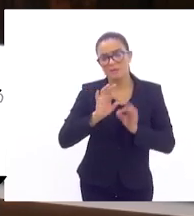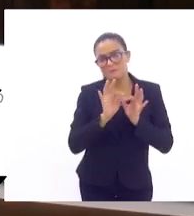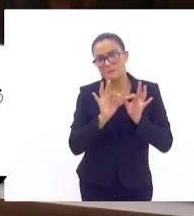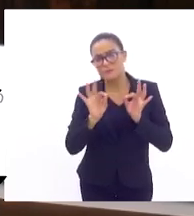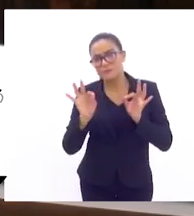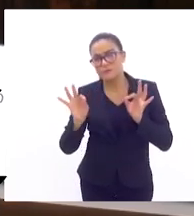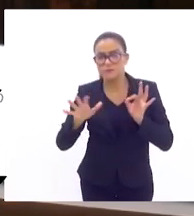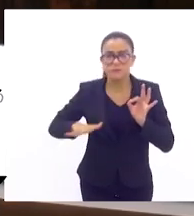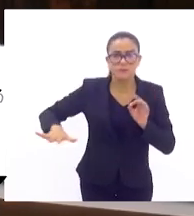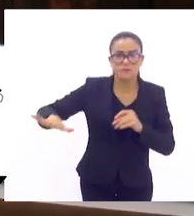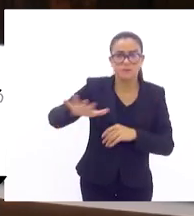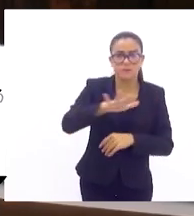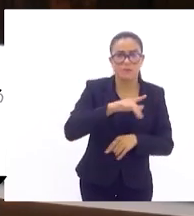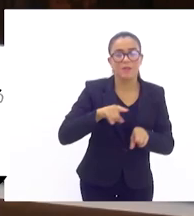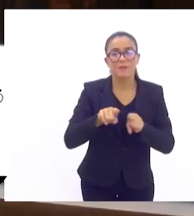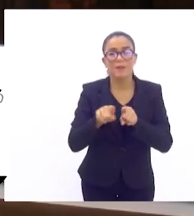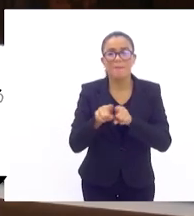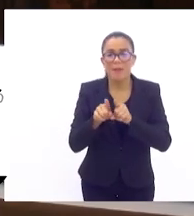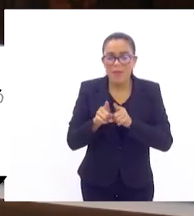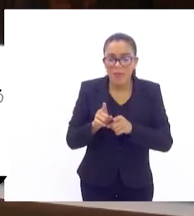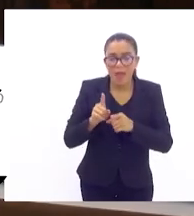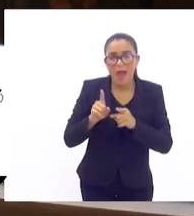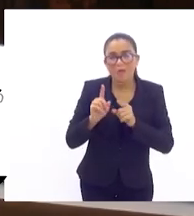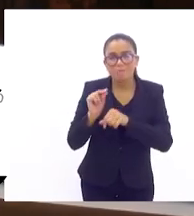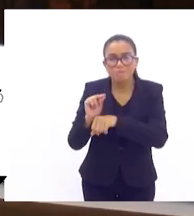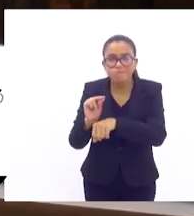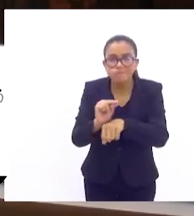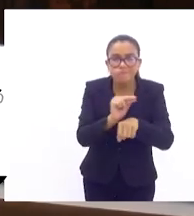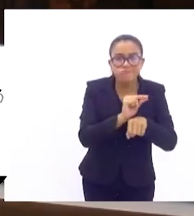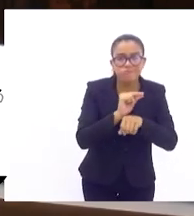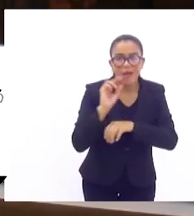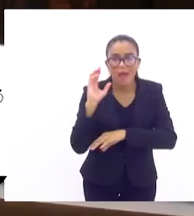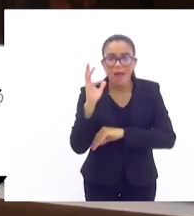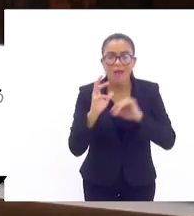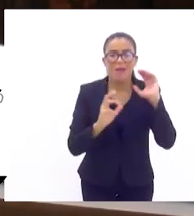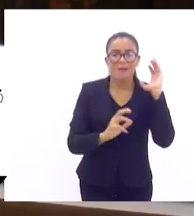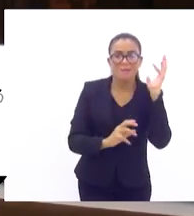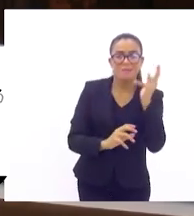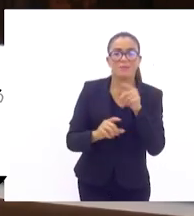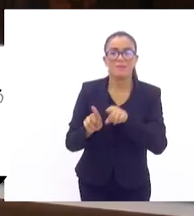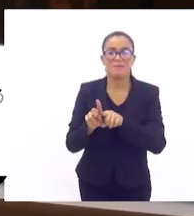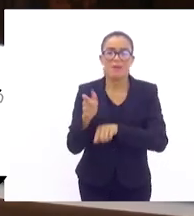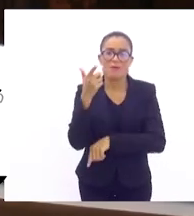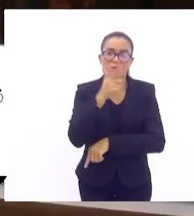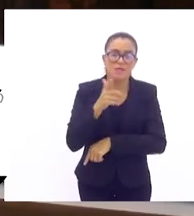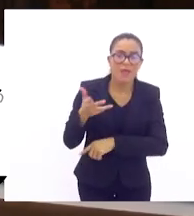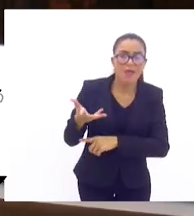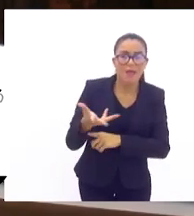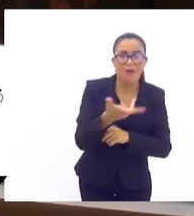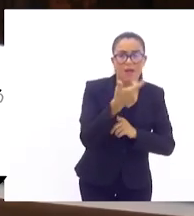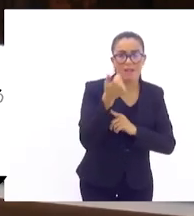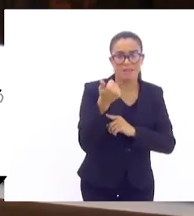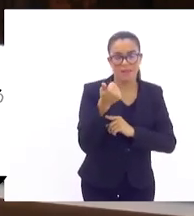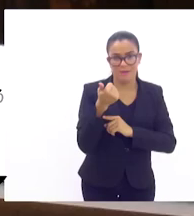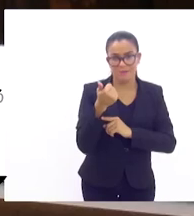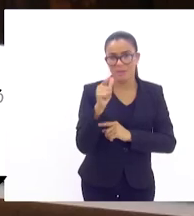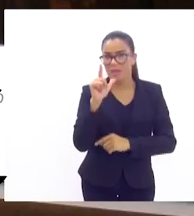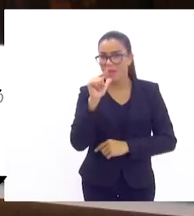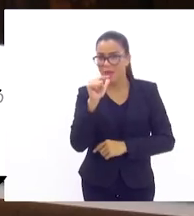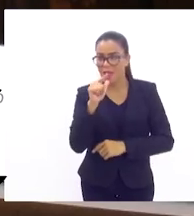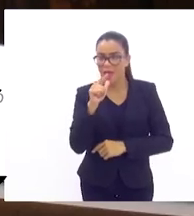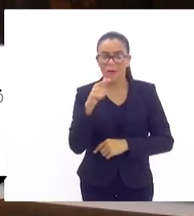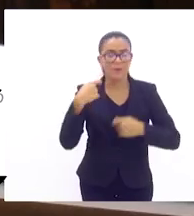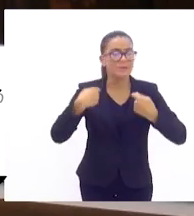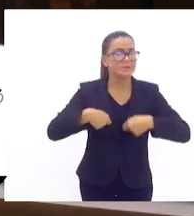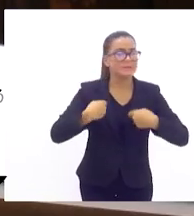nossas nascentes, a preservação ambiental, para a gente conseguir quantidade e qualidade de água, é imprescindível para essa